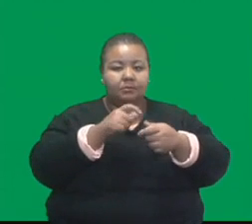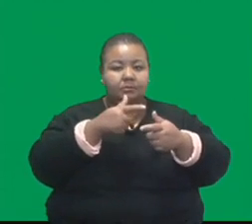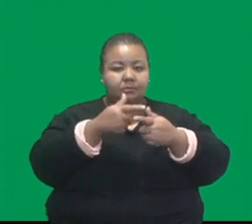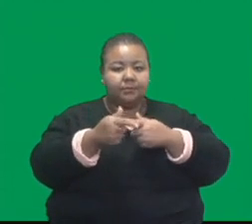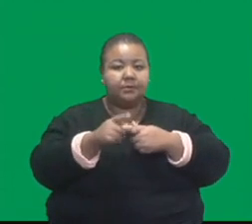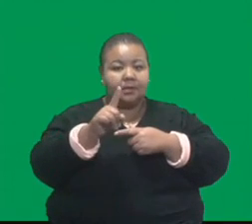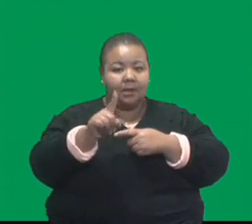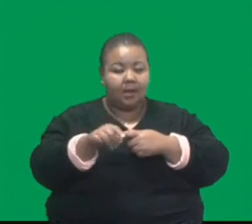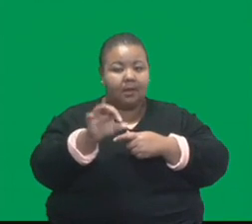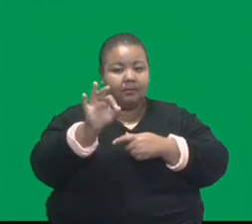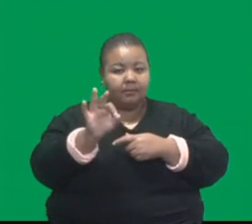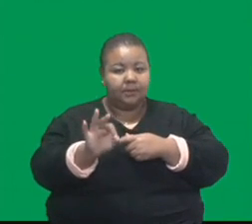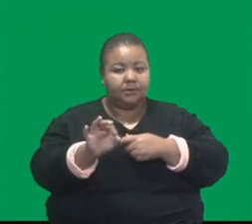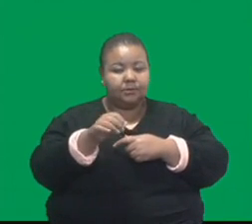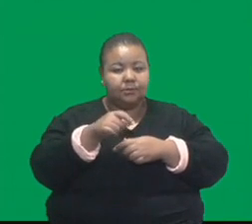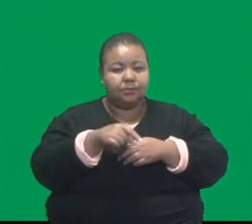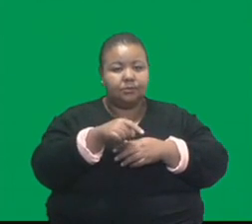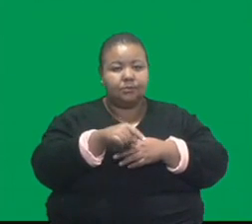mesmo